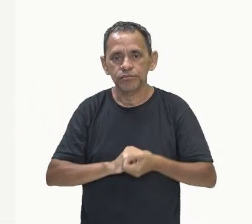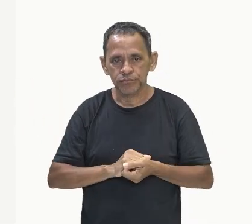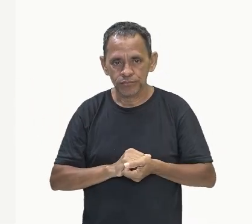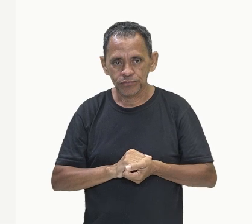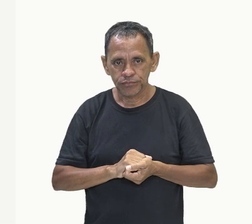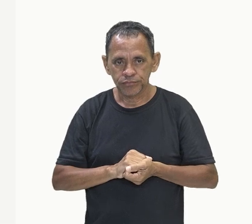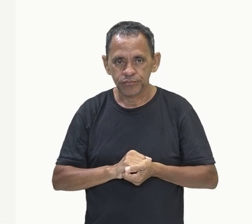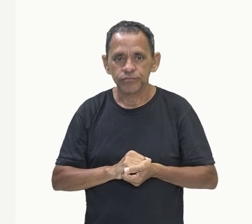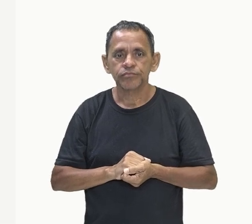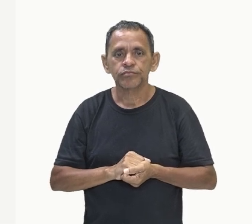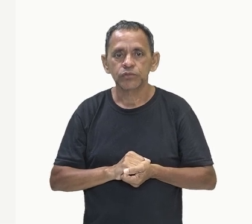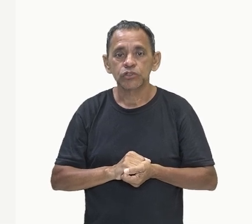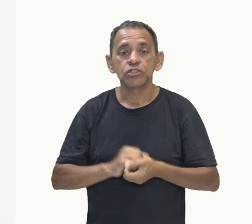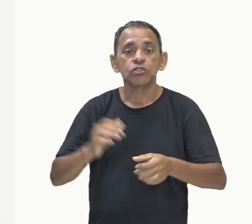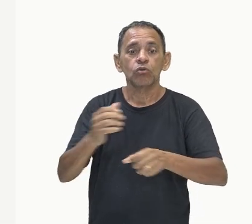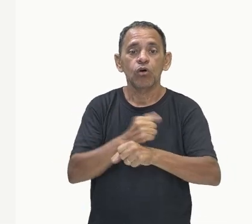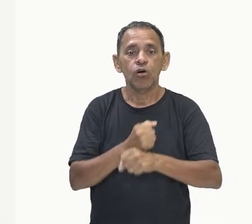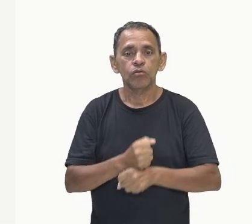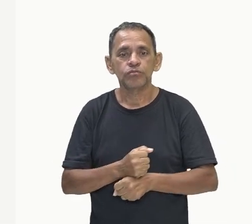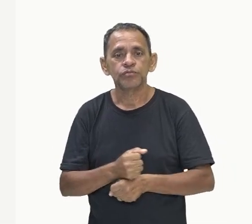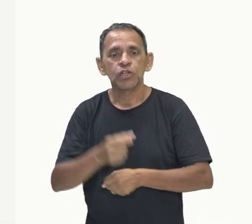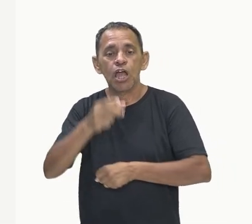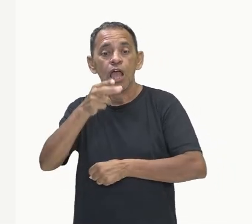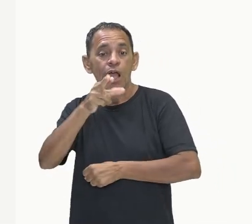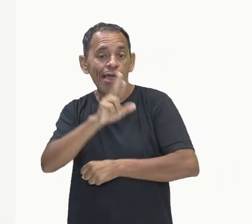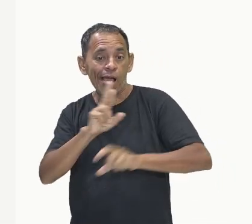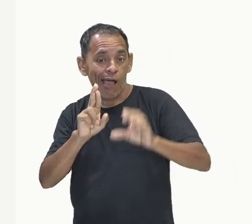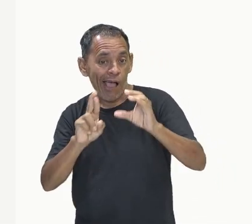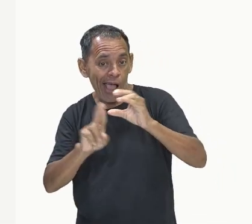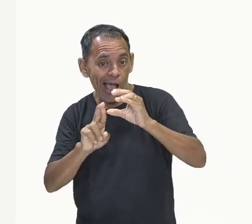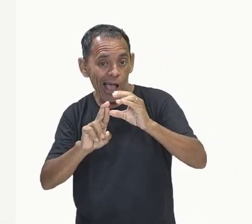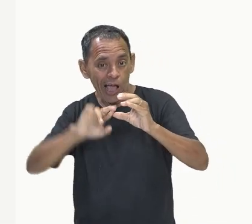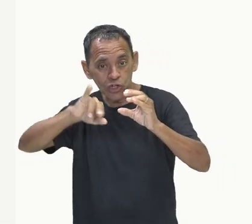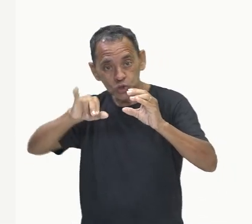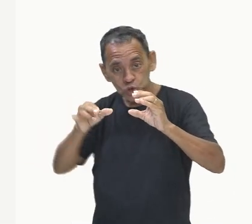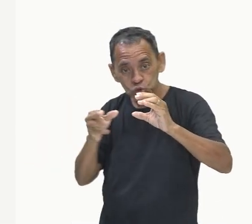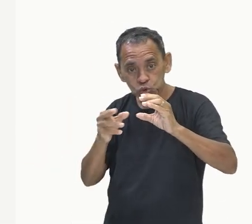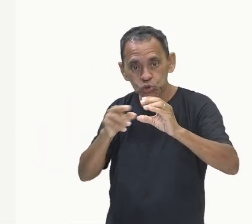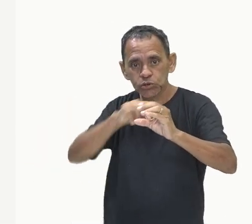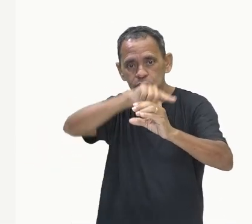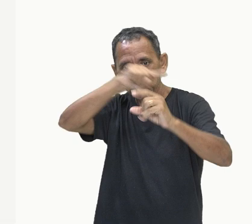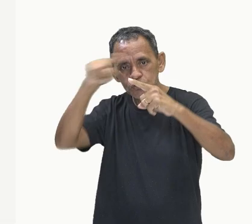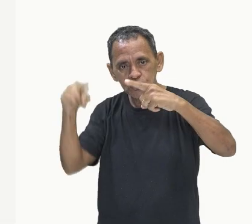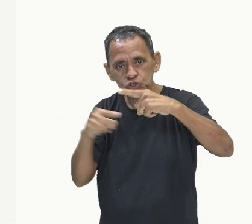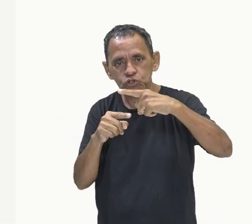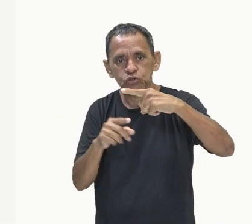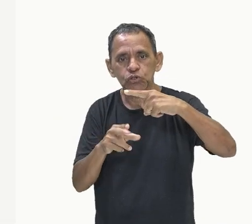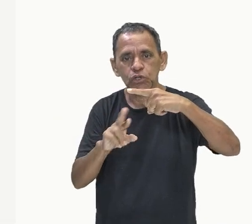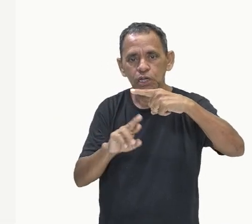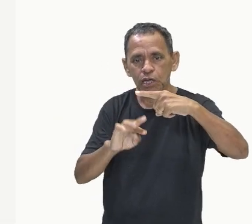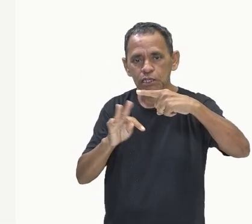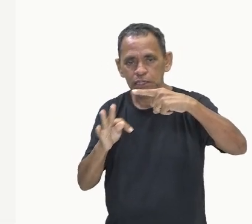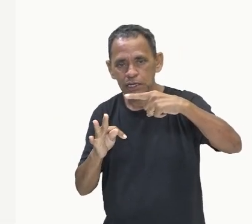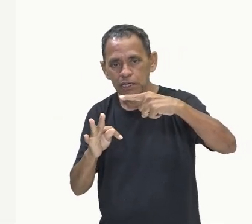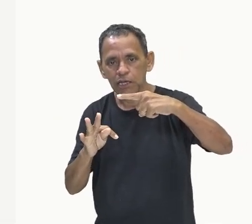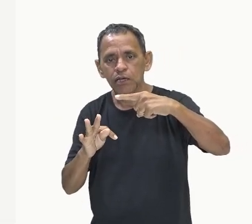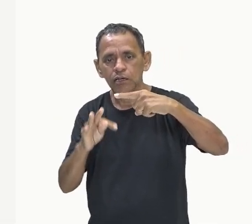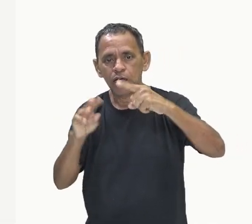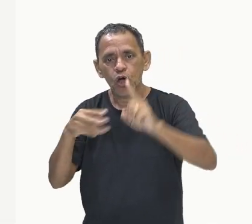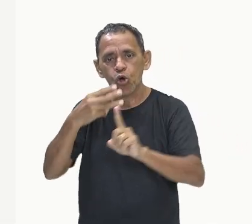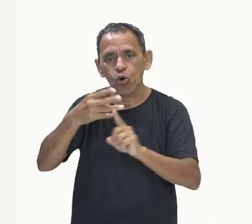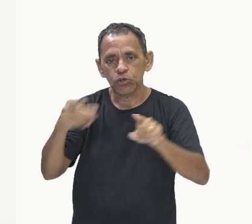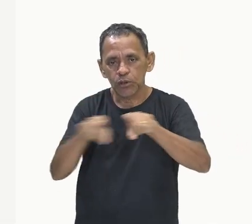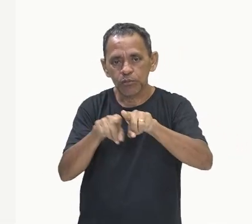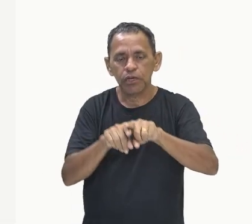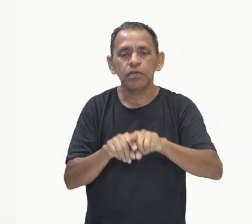ao raio de Júpiter dividido pelo raio da Terra ao cubo. Fazendo a divisão dos dois,